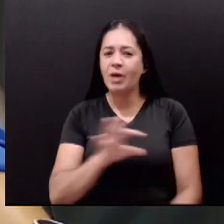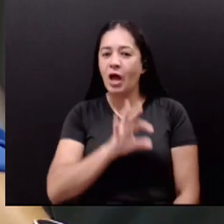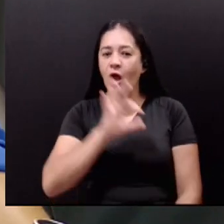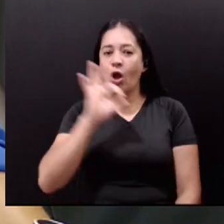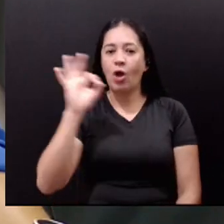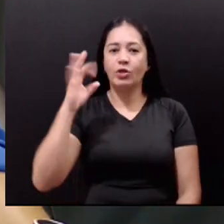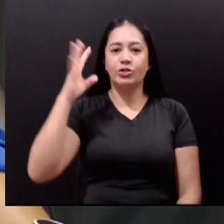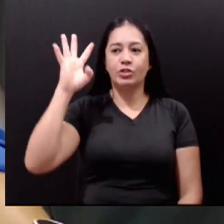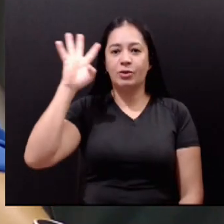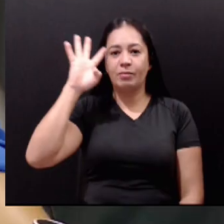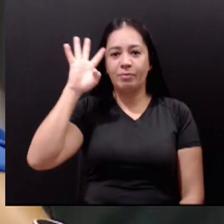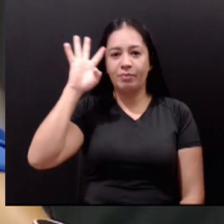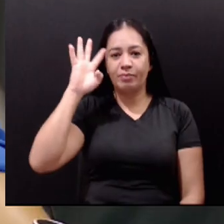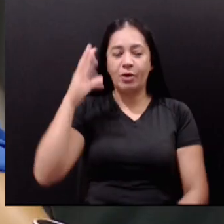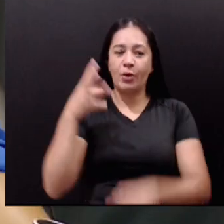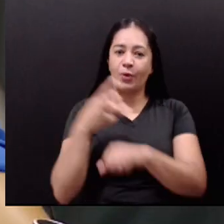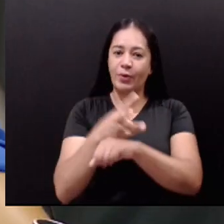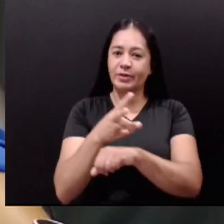na tela,